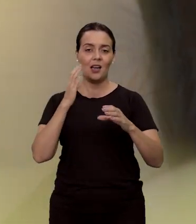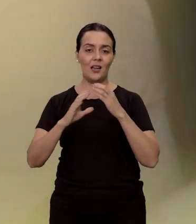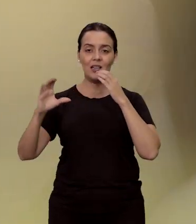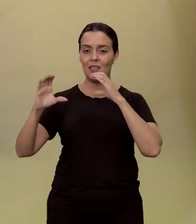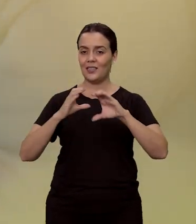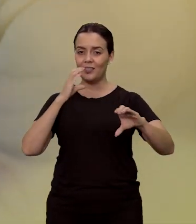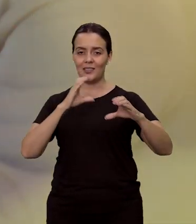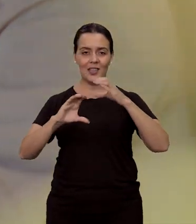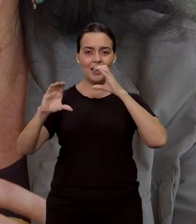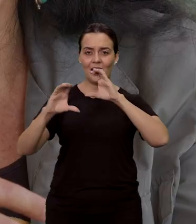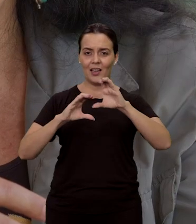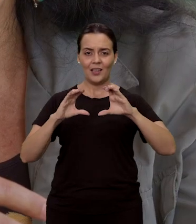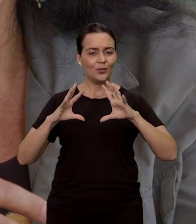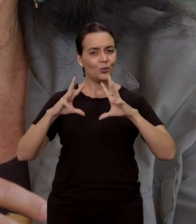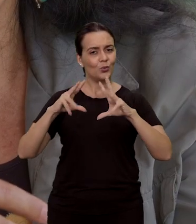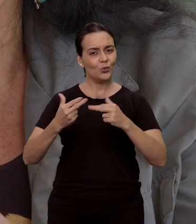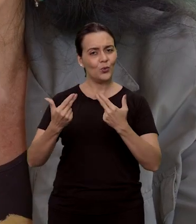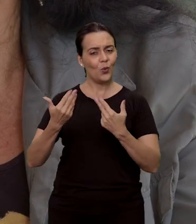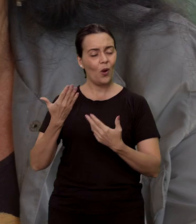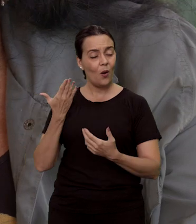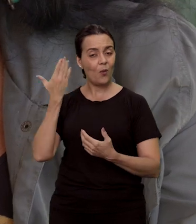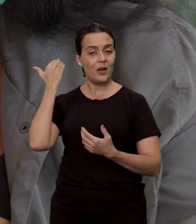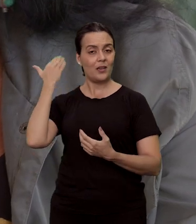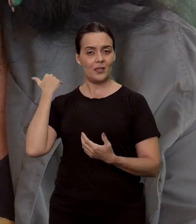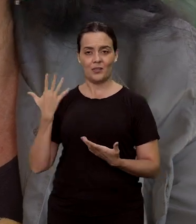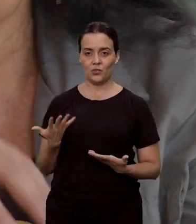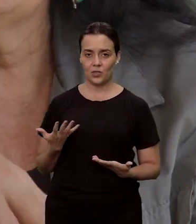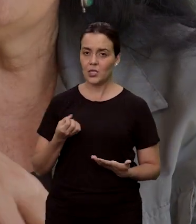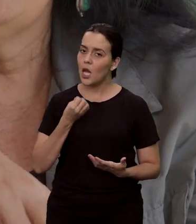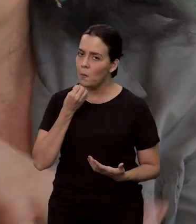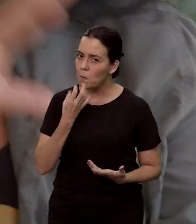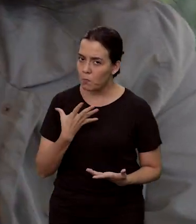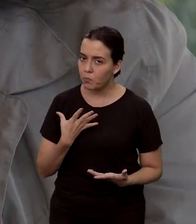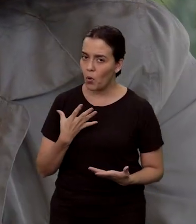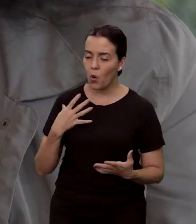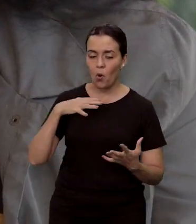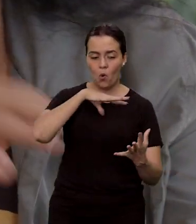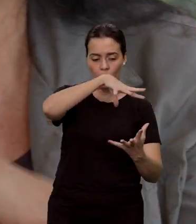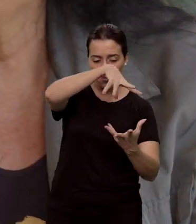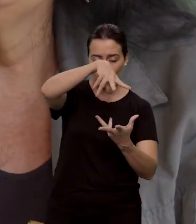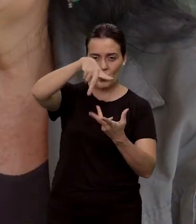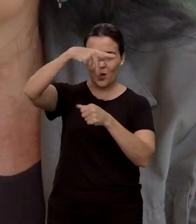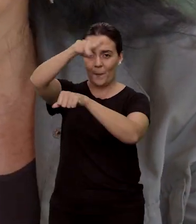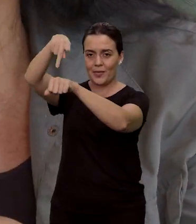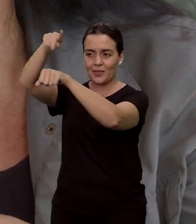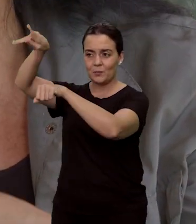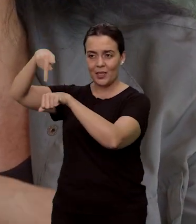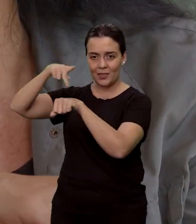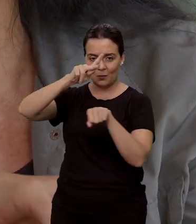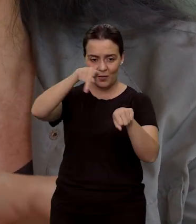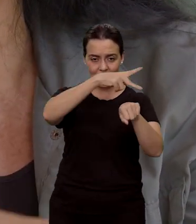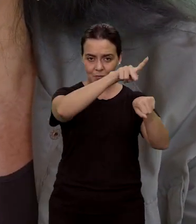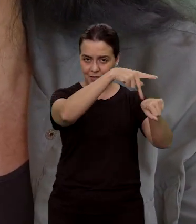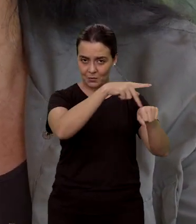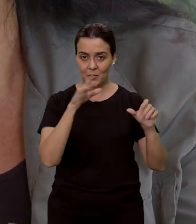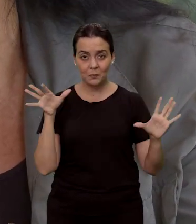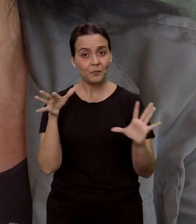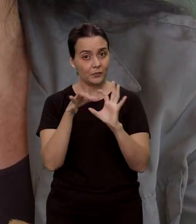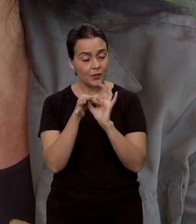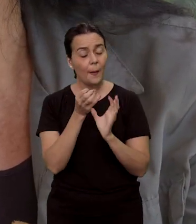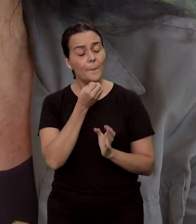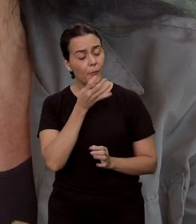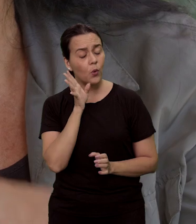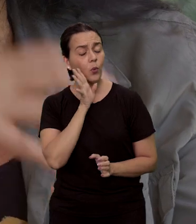nossas canções, sabe? É legal ser globalizado, é legal falar várias línguas e ter esse